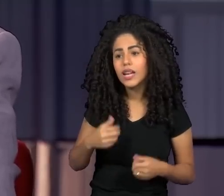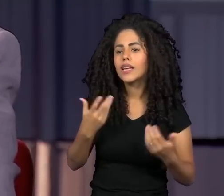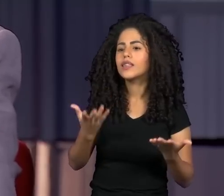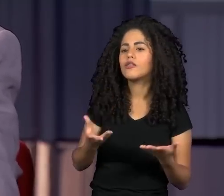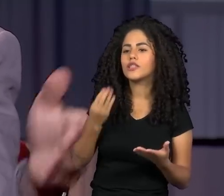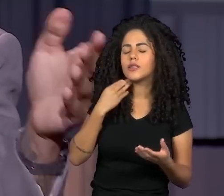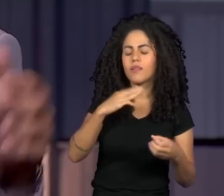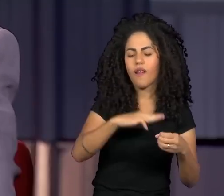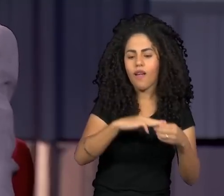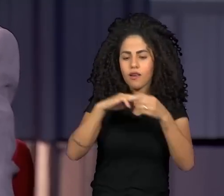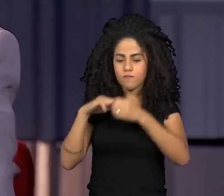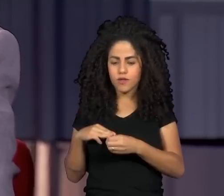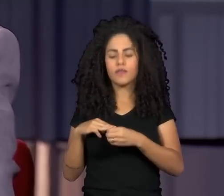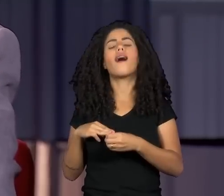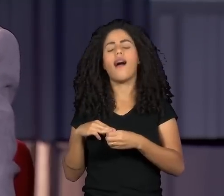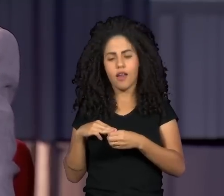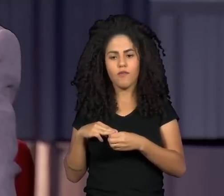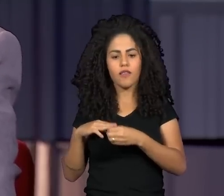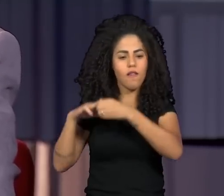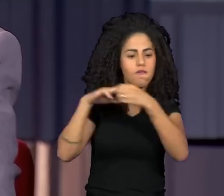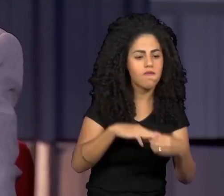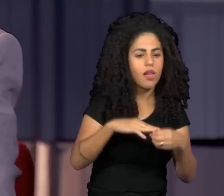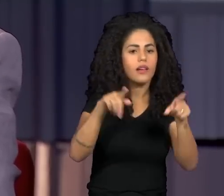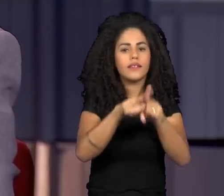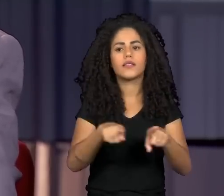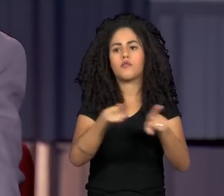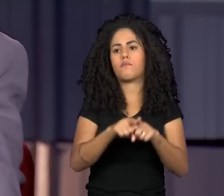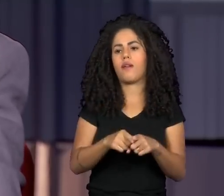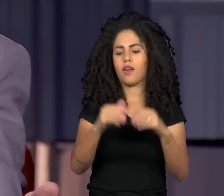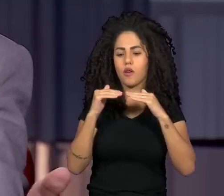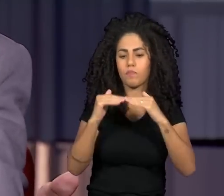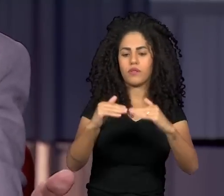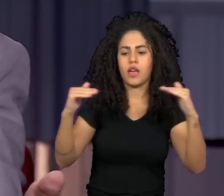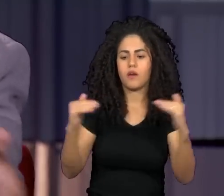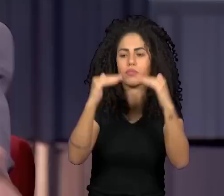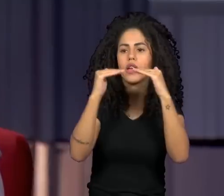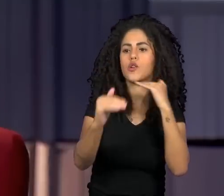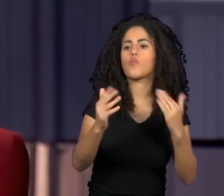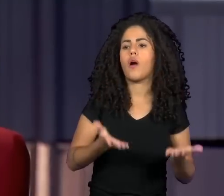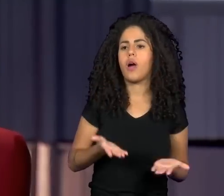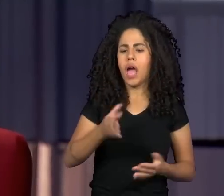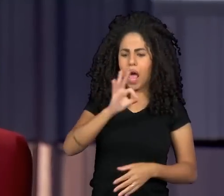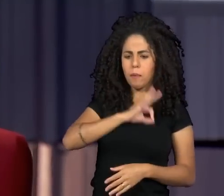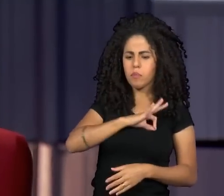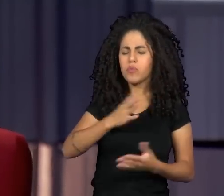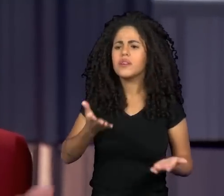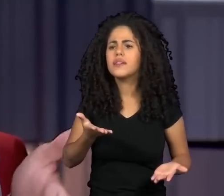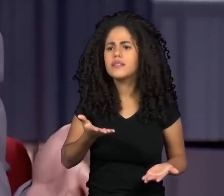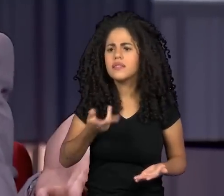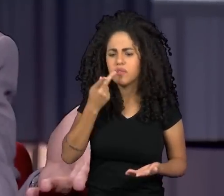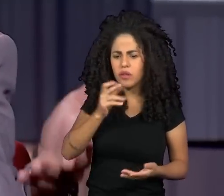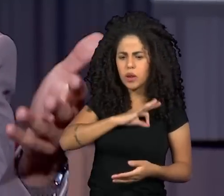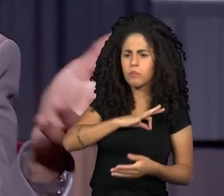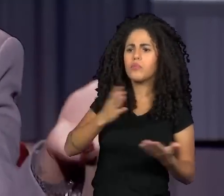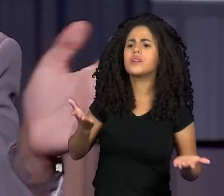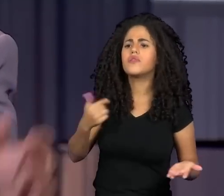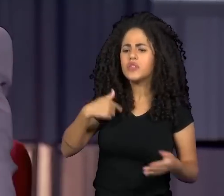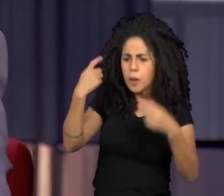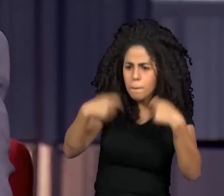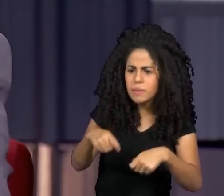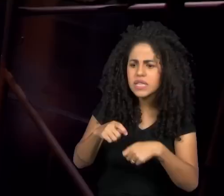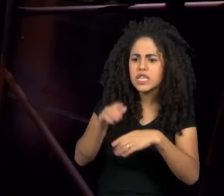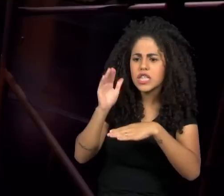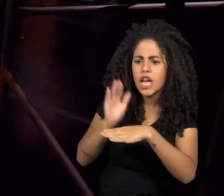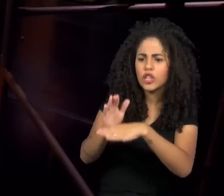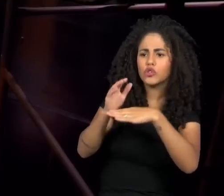o opressor e bota ele no local de incômodo. Aí vem as pessoas e falam, pô, tá falando da polícia, e aí quando você precisar da polícia... A galera não entende que